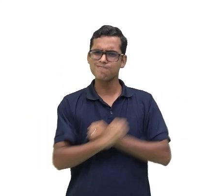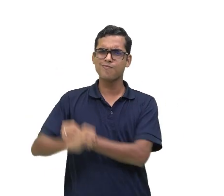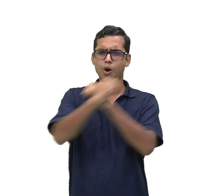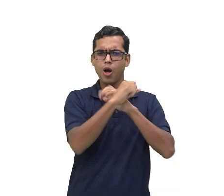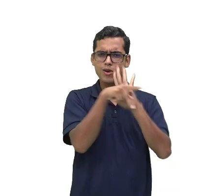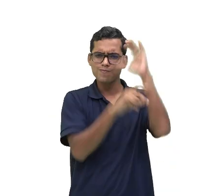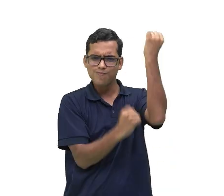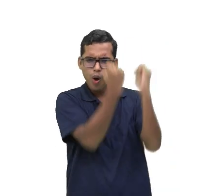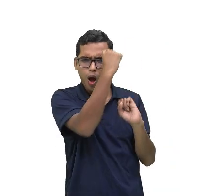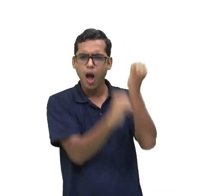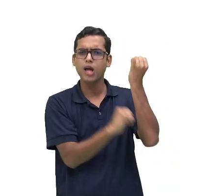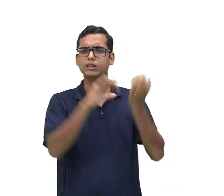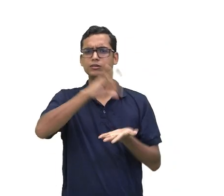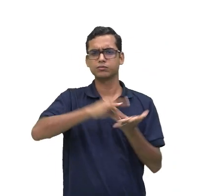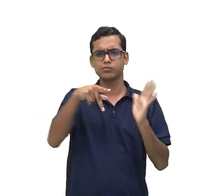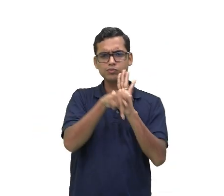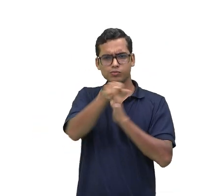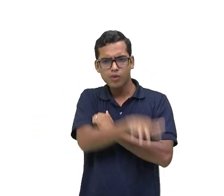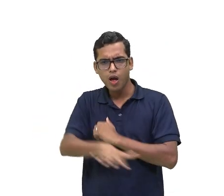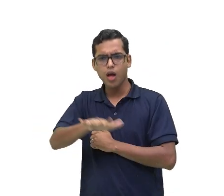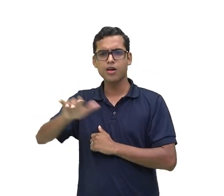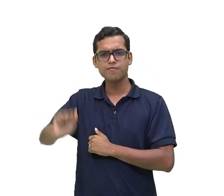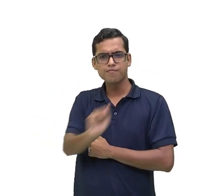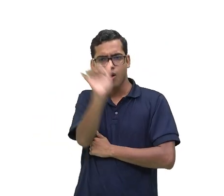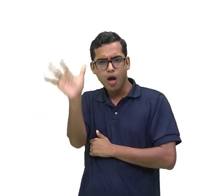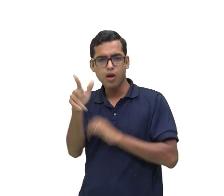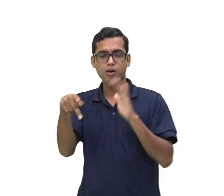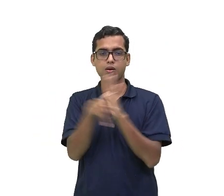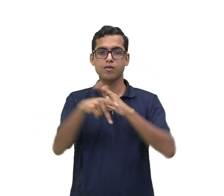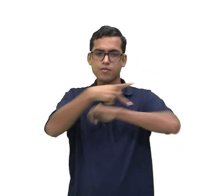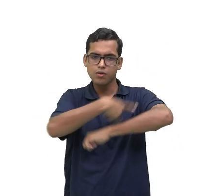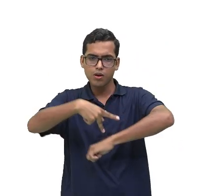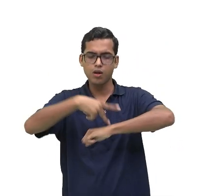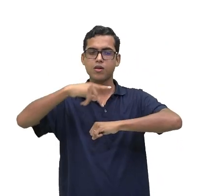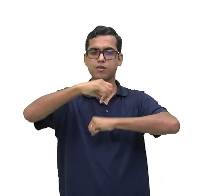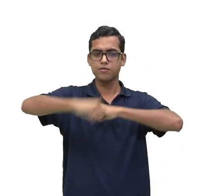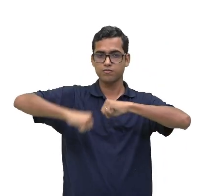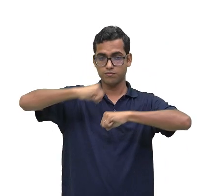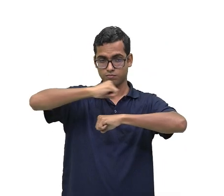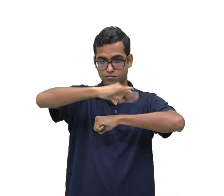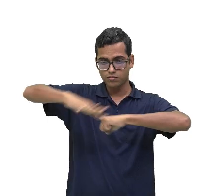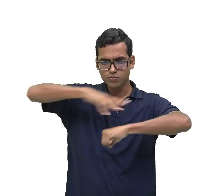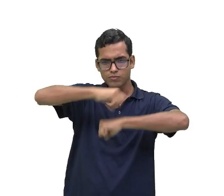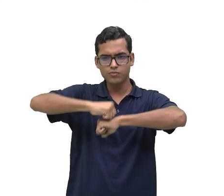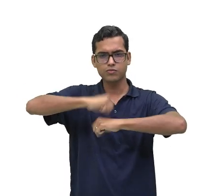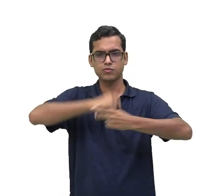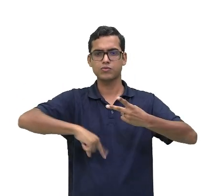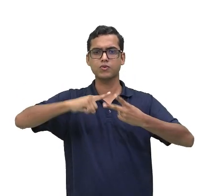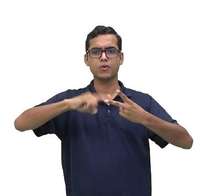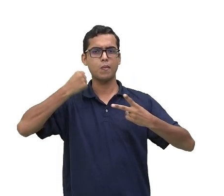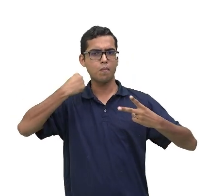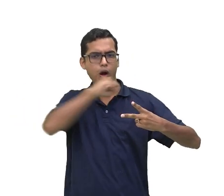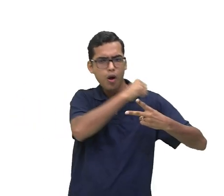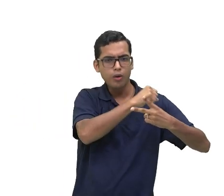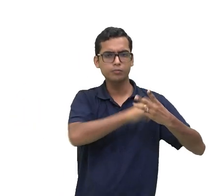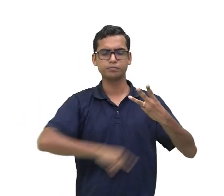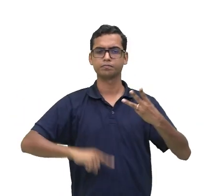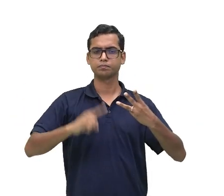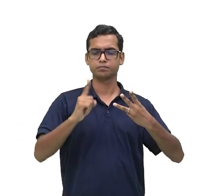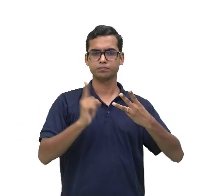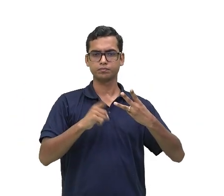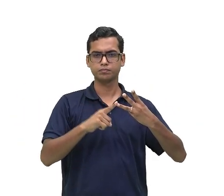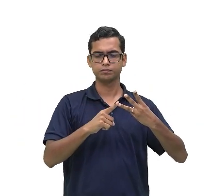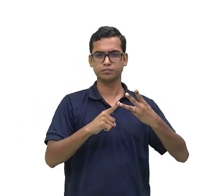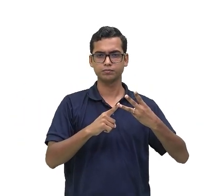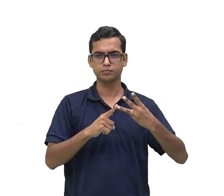indústria local, esses países como Singapura, Taiwan, Hong Kong e Coreia do Sul acabou